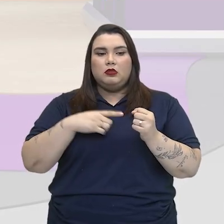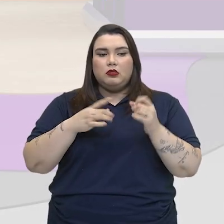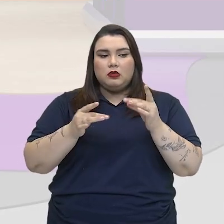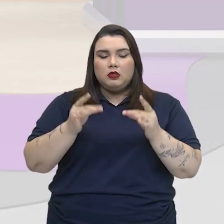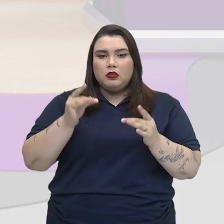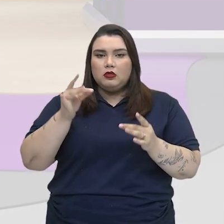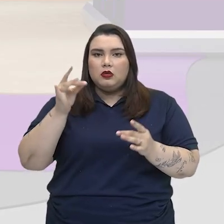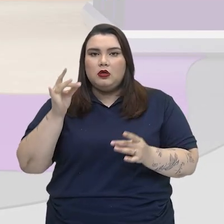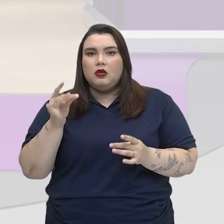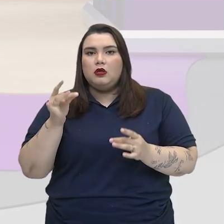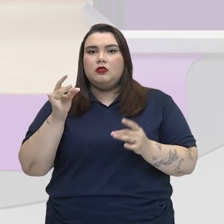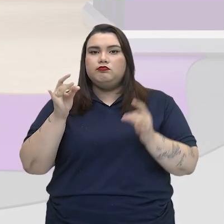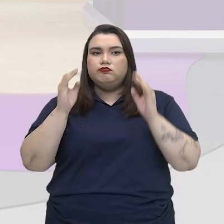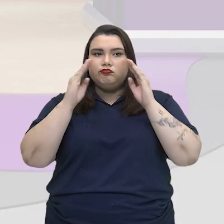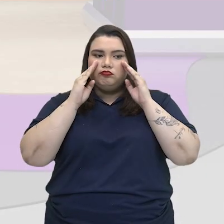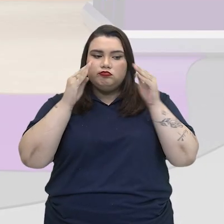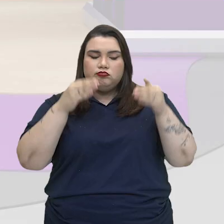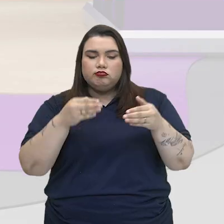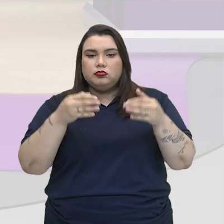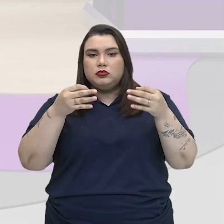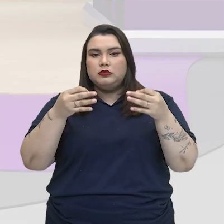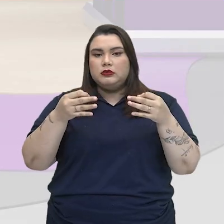idônea, o mais fiel,